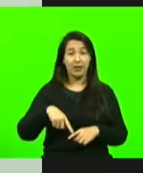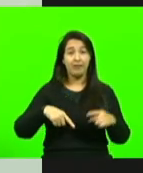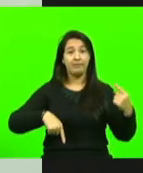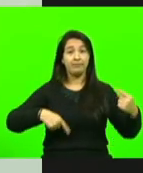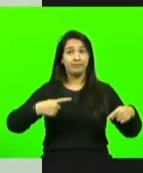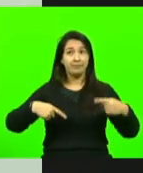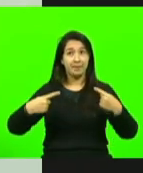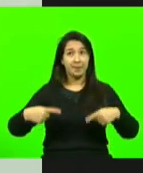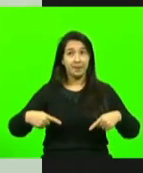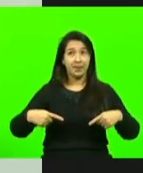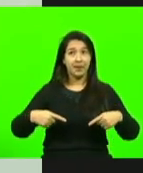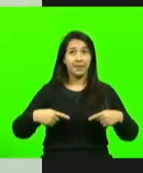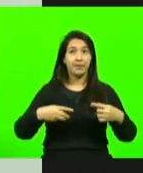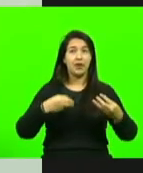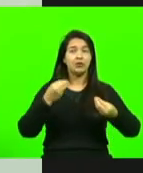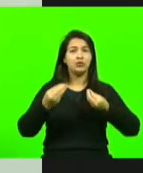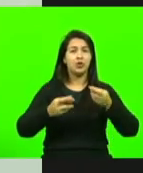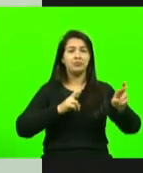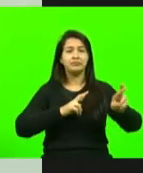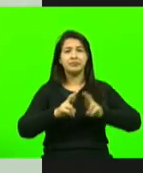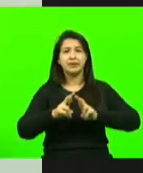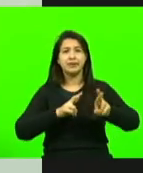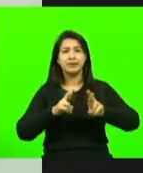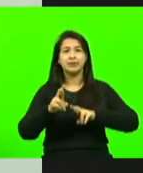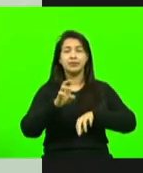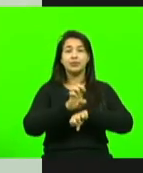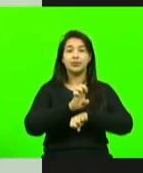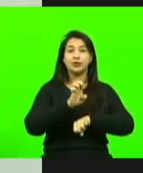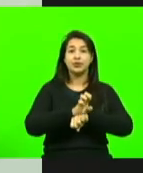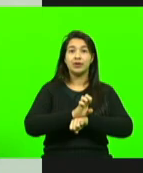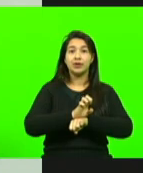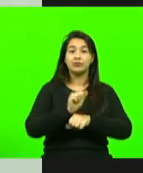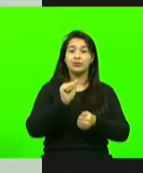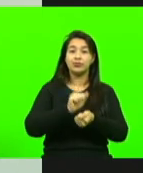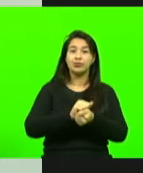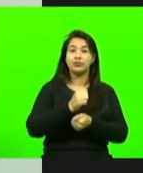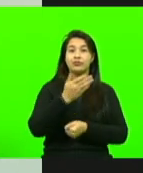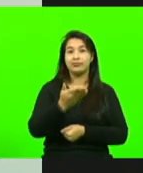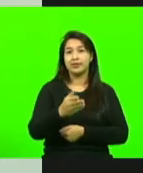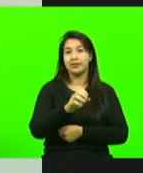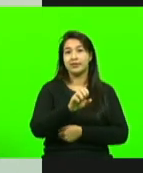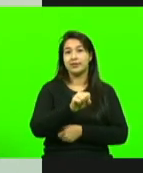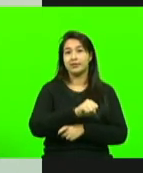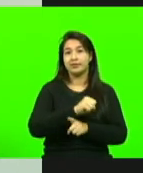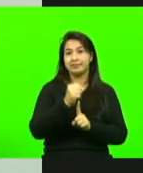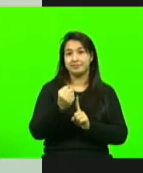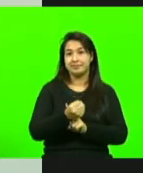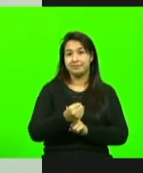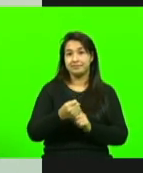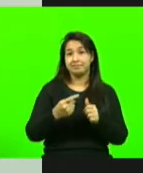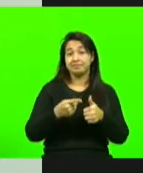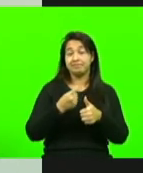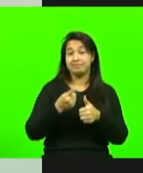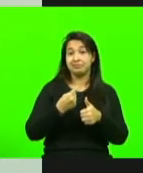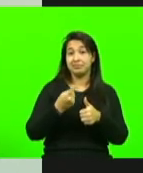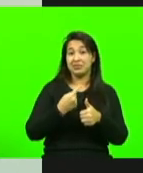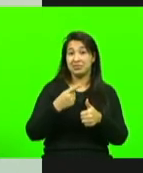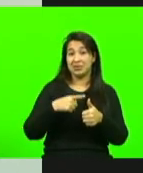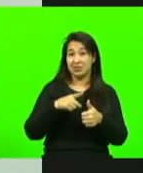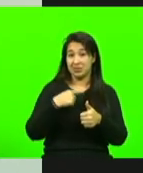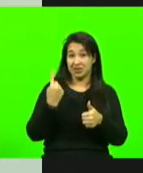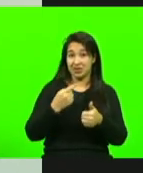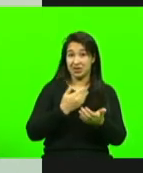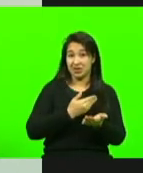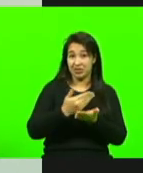da relação do estado com a sociedade primeiro ponto que nós estamos sendo derrotados que nós temos que